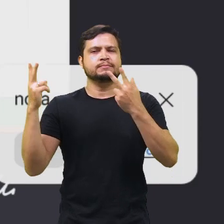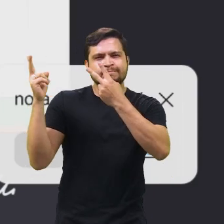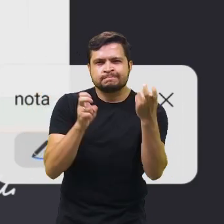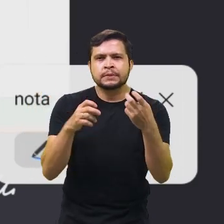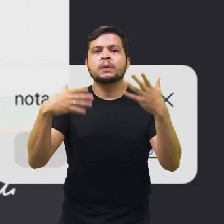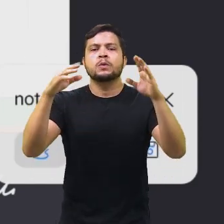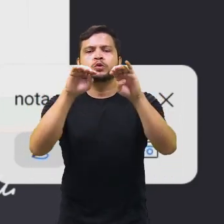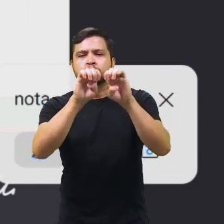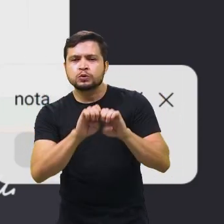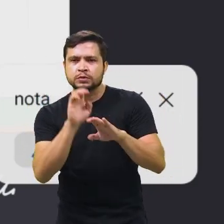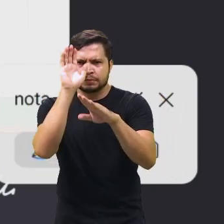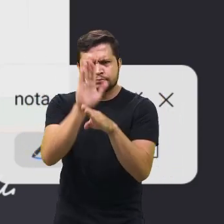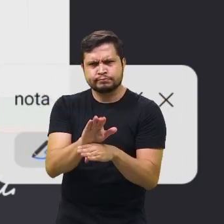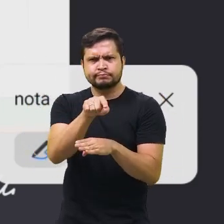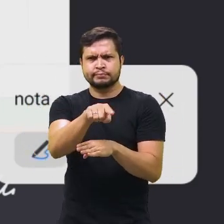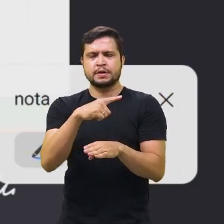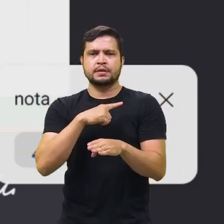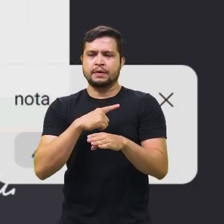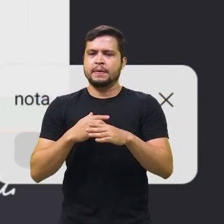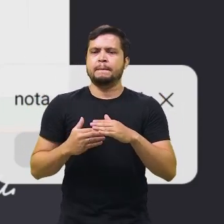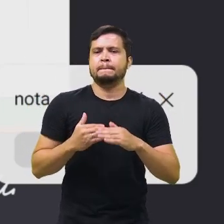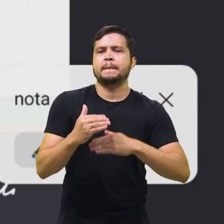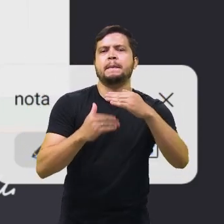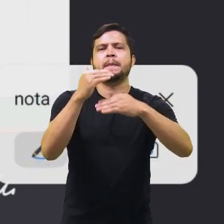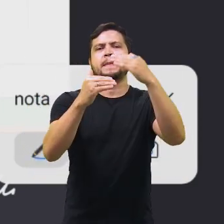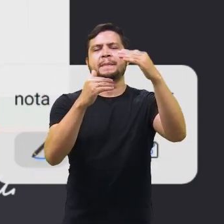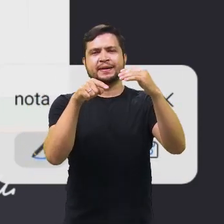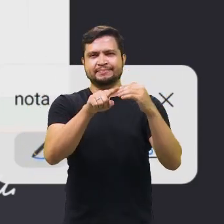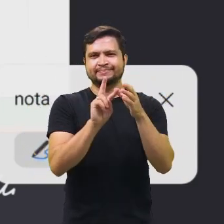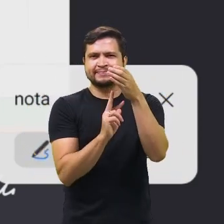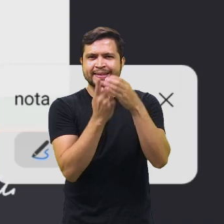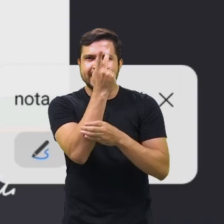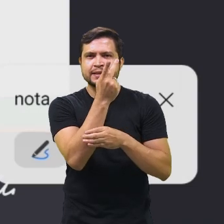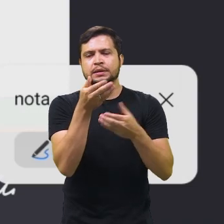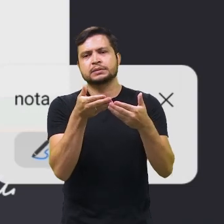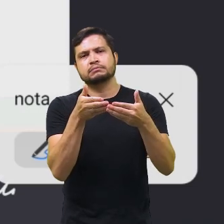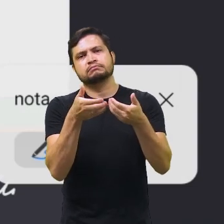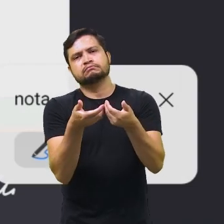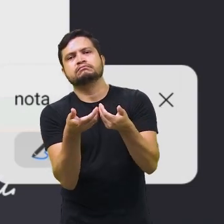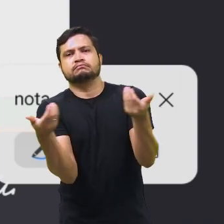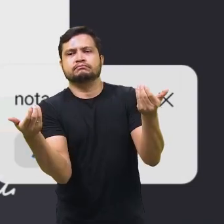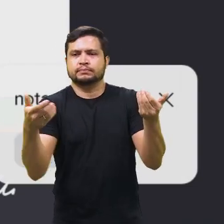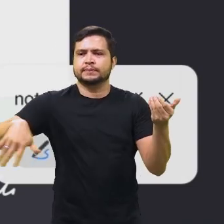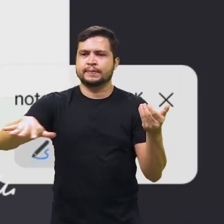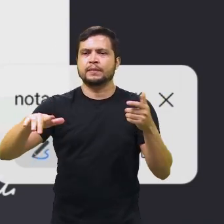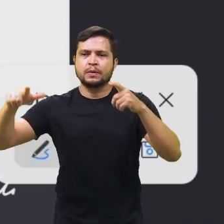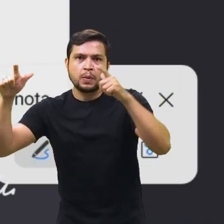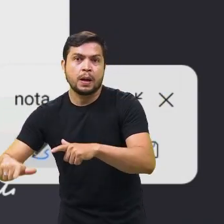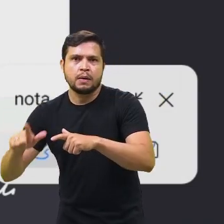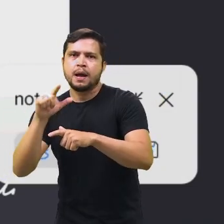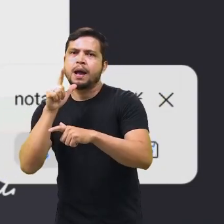fez o processo de reprodução das plantas não depender mais da água. Olha isso, e eu comentei essa estrutura com